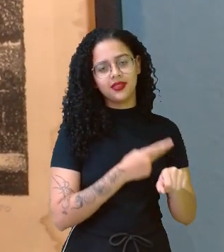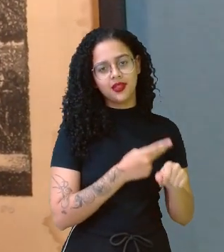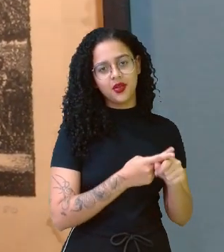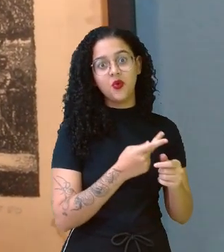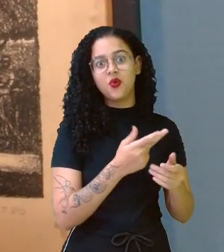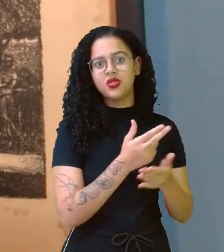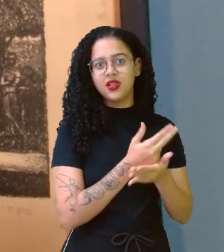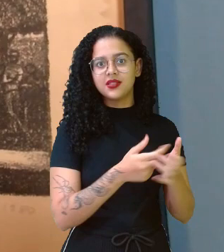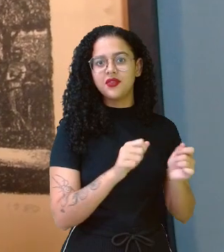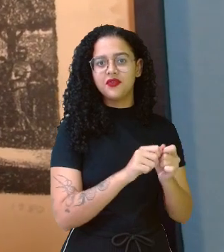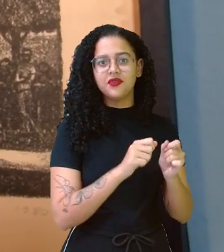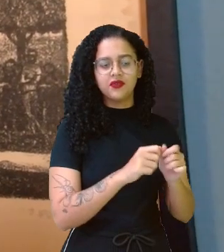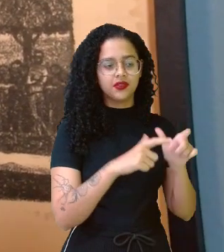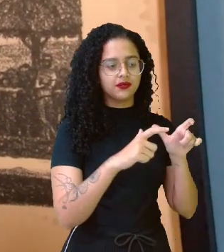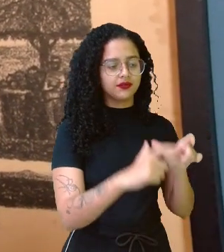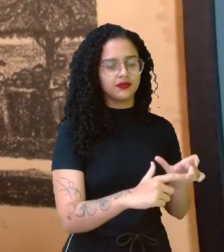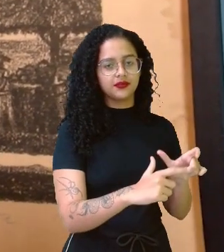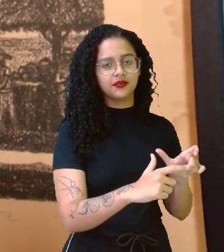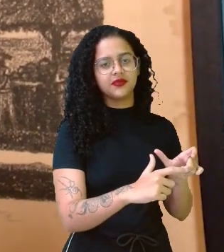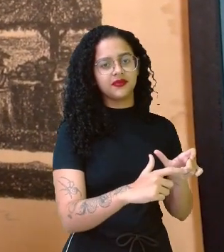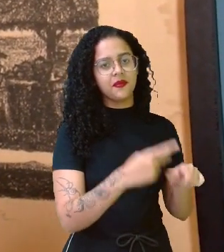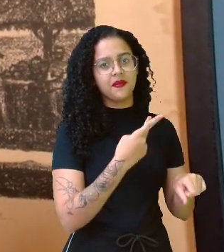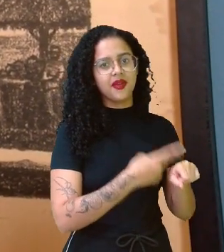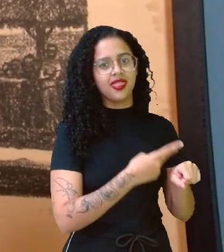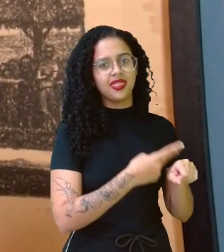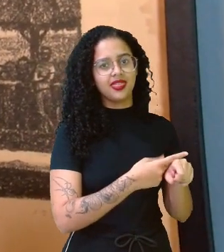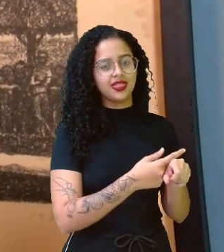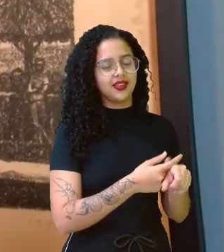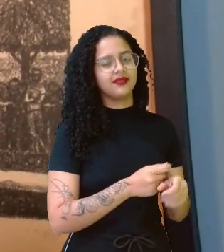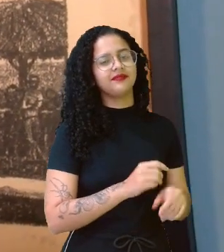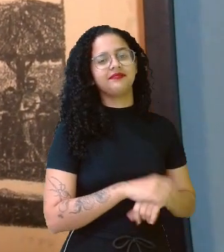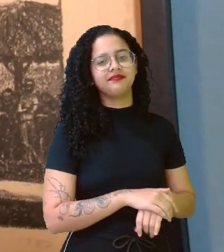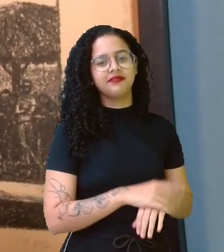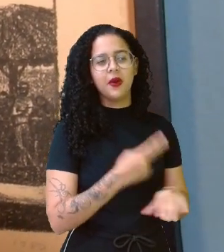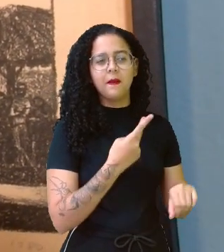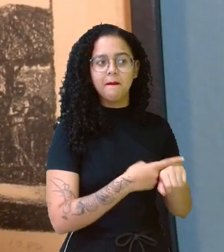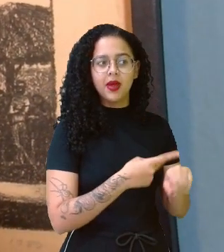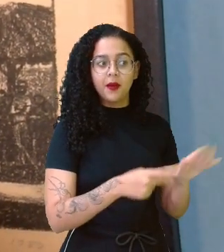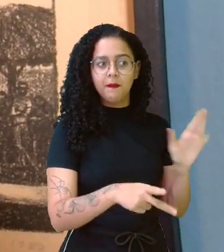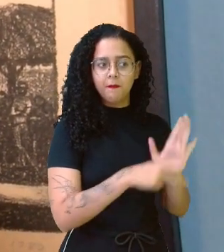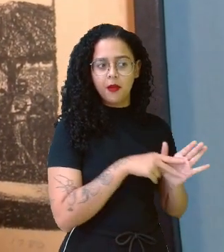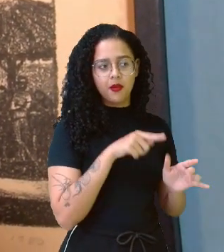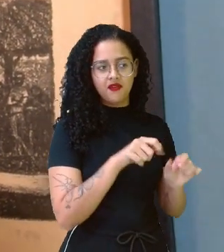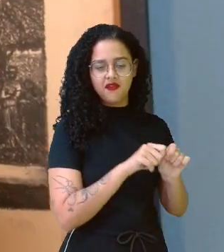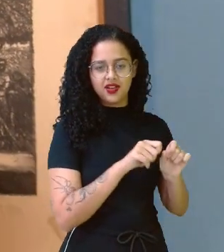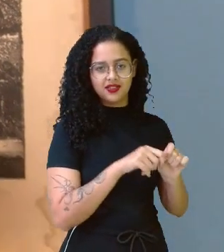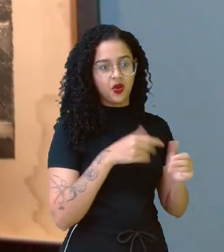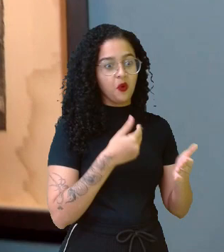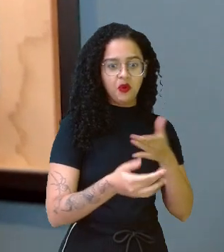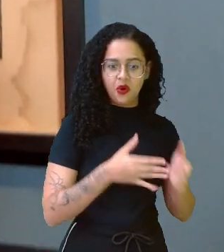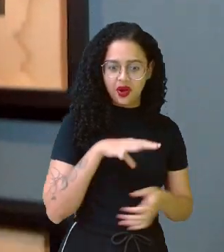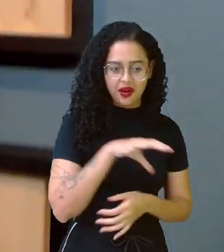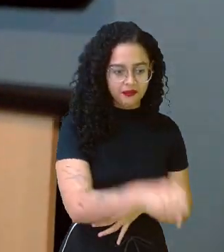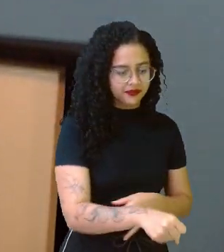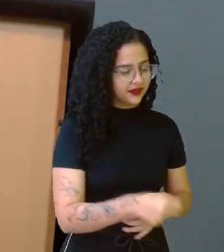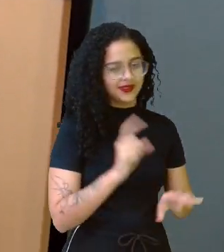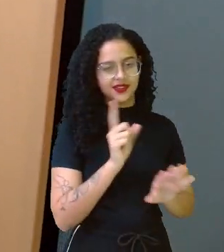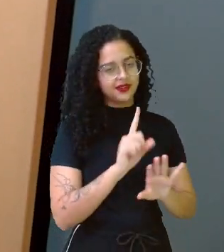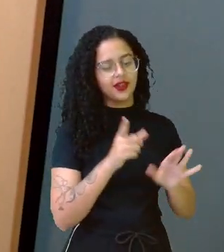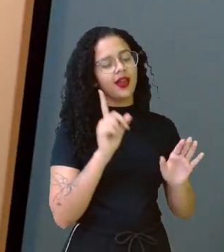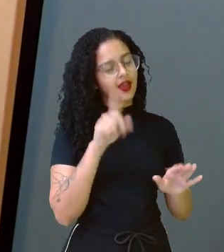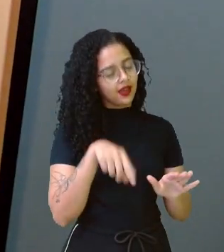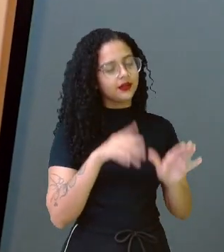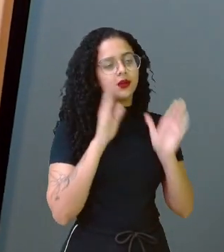numa pedra própria, né? Para isso, não é uma pedra que a gente não é pegar qualquer pedra, né? Uma